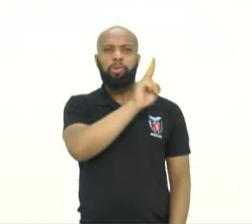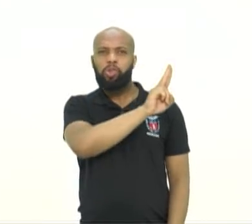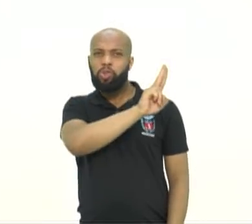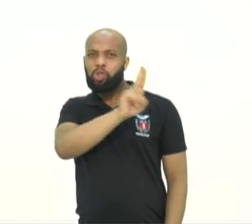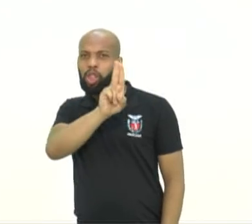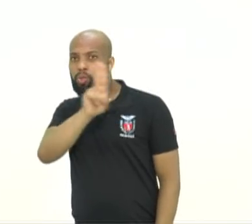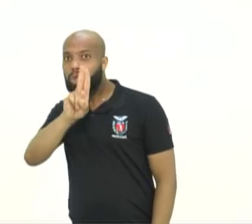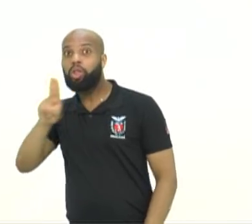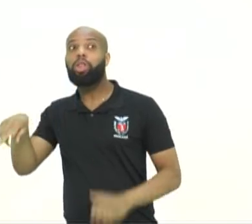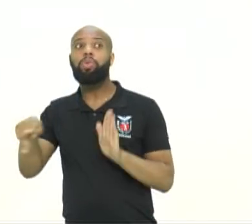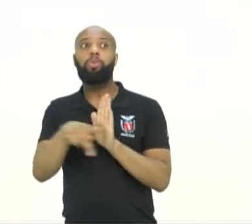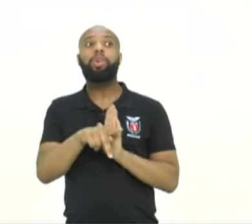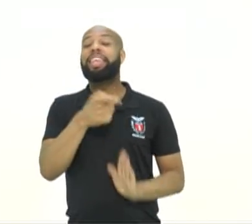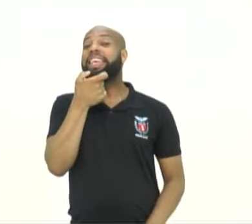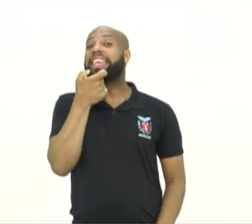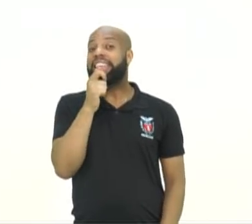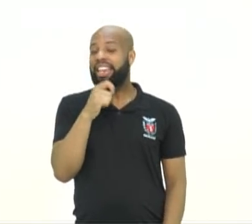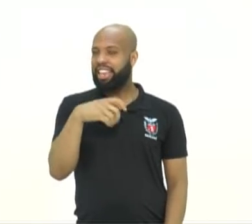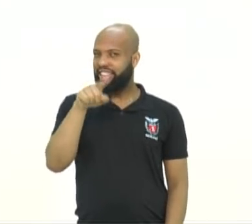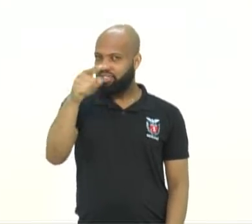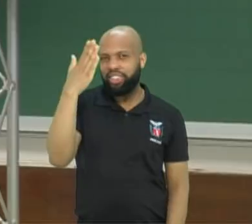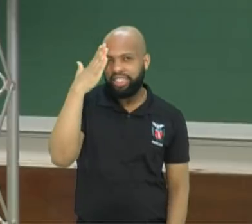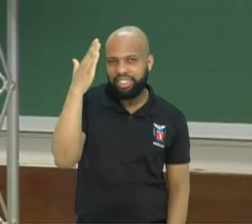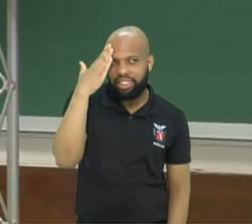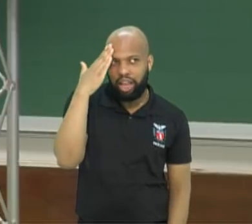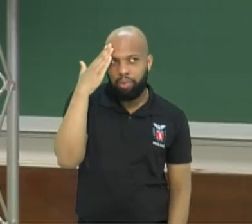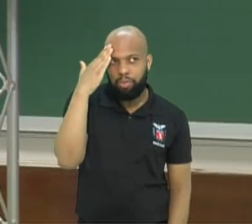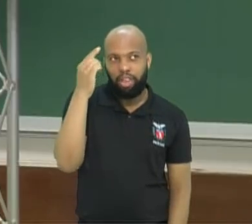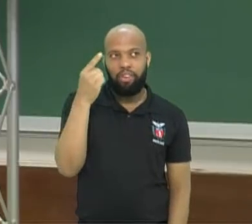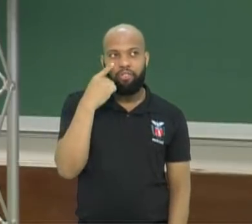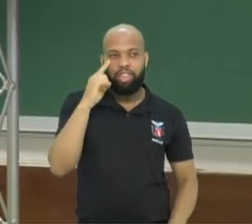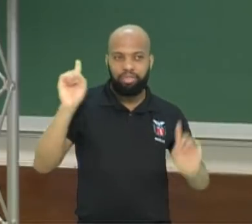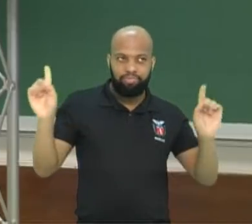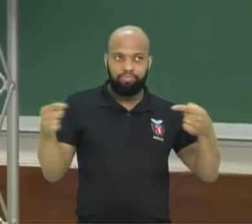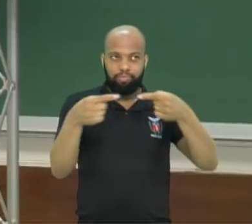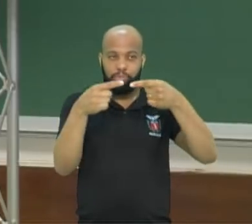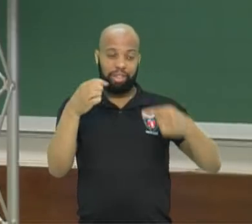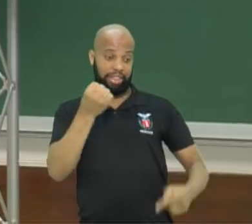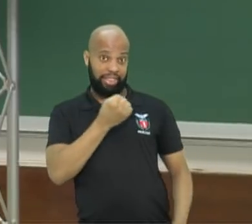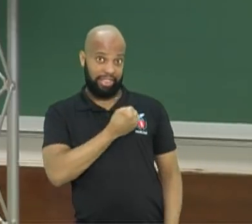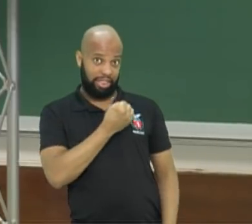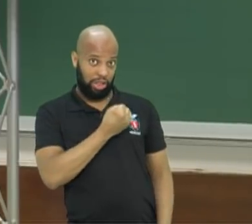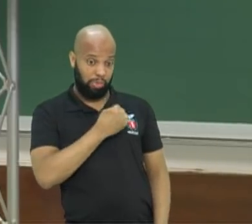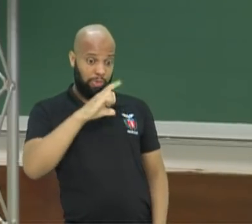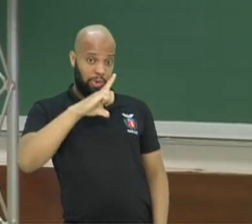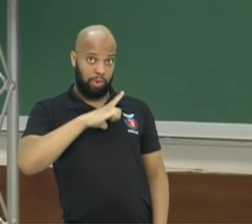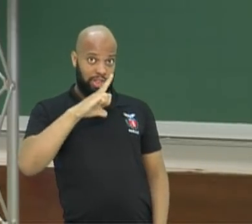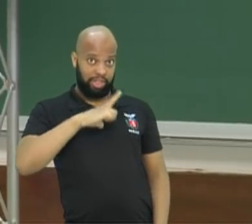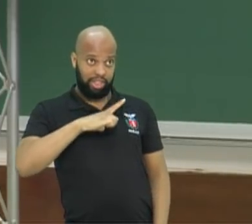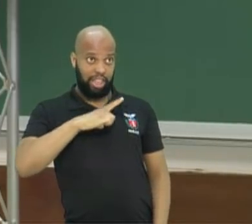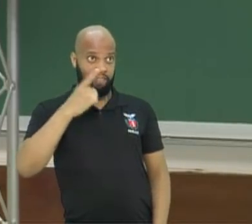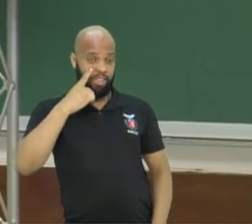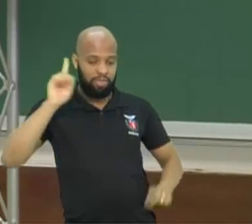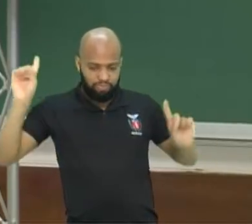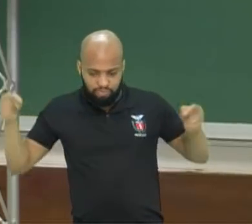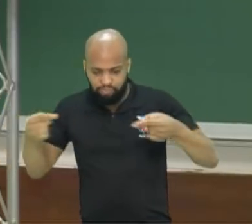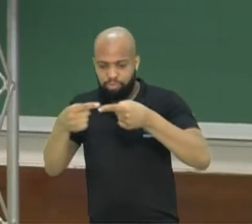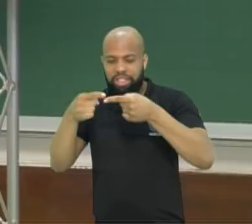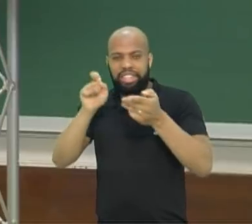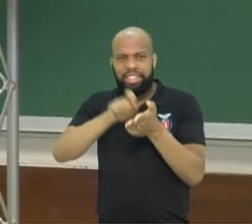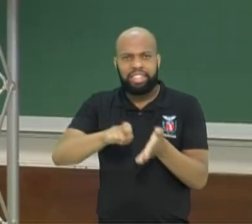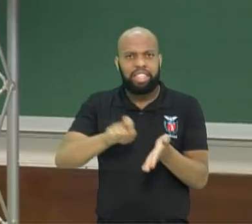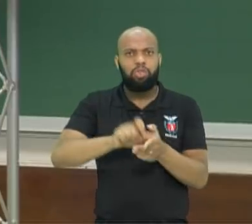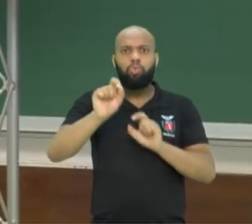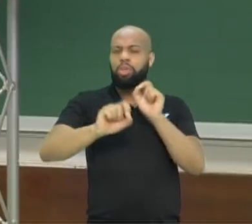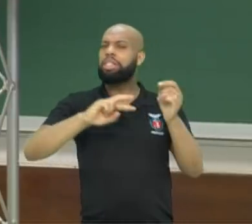nome dessas formas de arte em inglês? Então, eu quero que você coloque o número e me escreva o